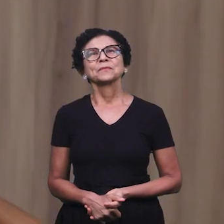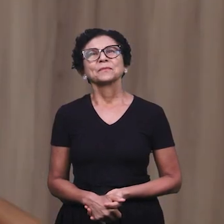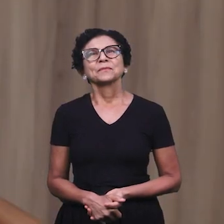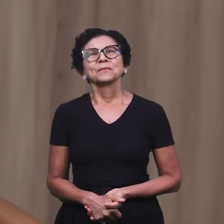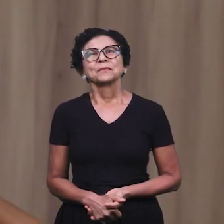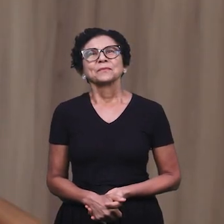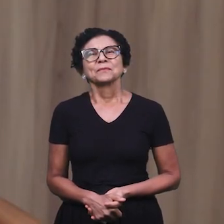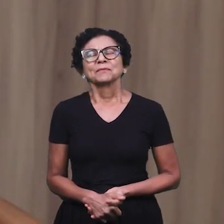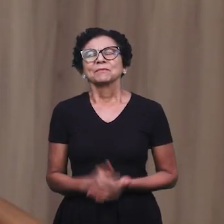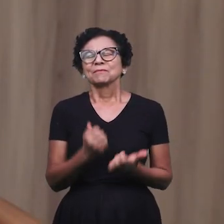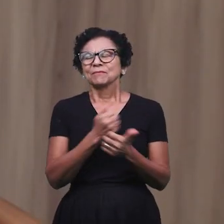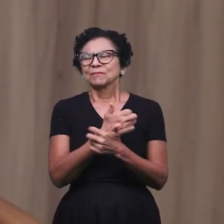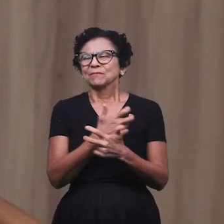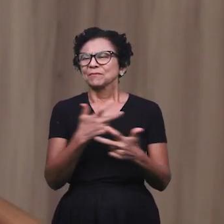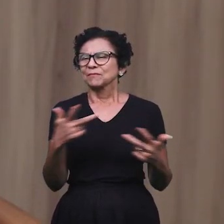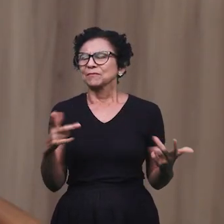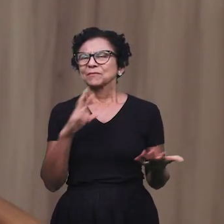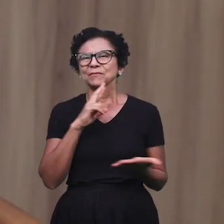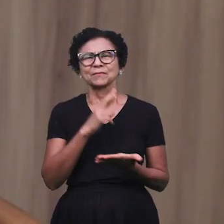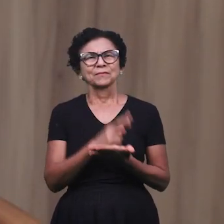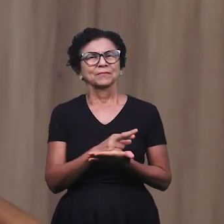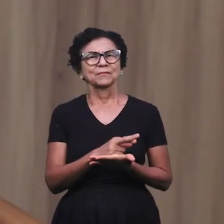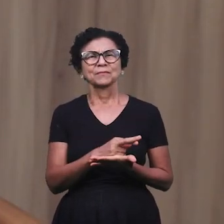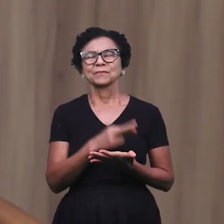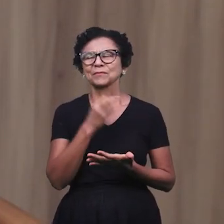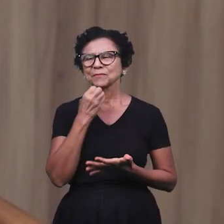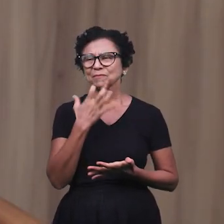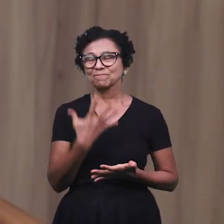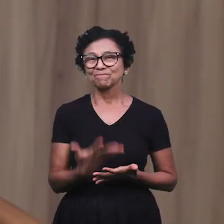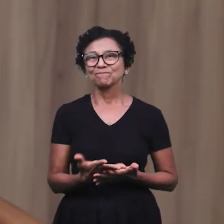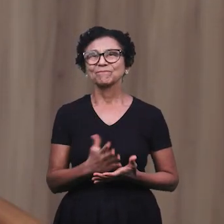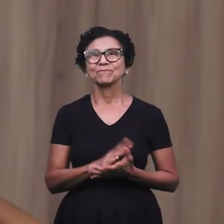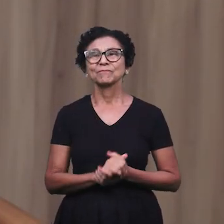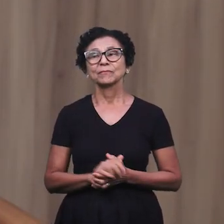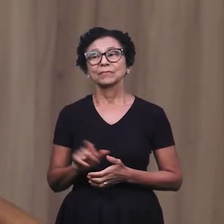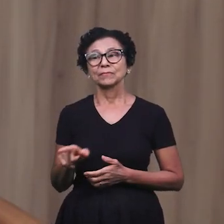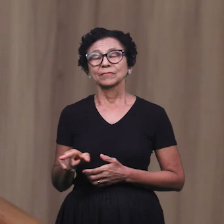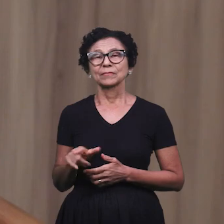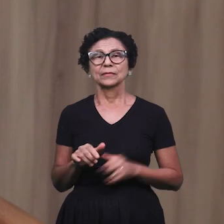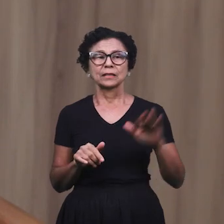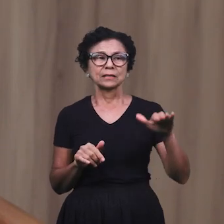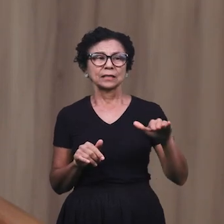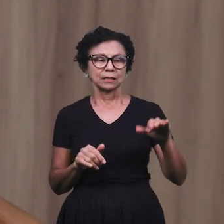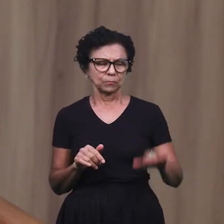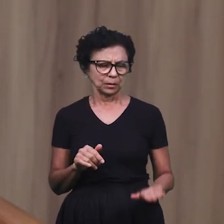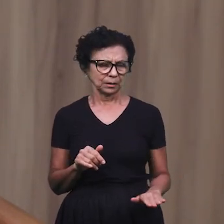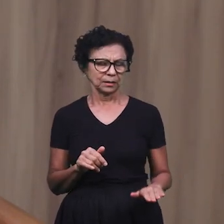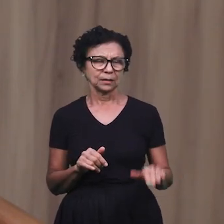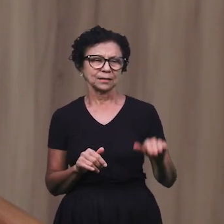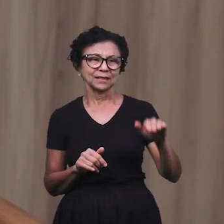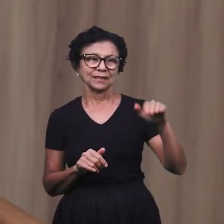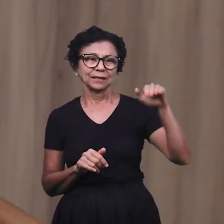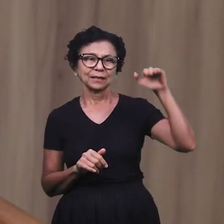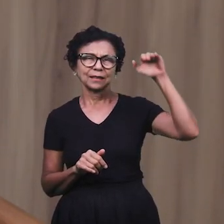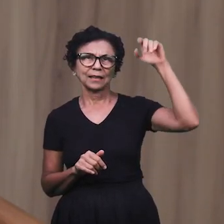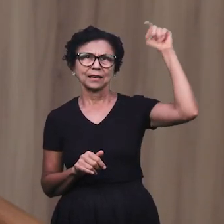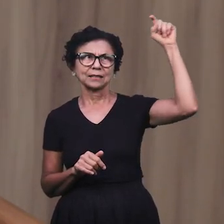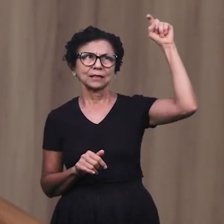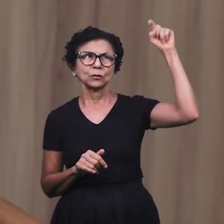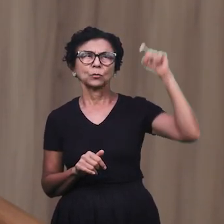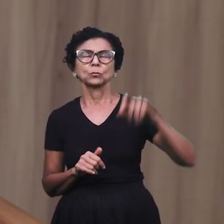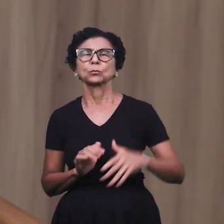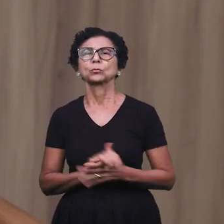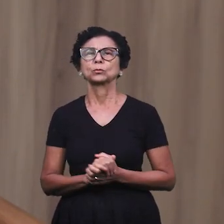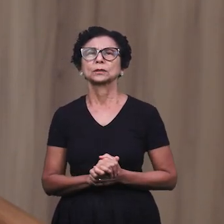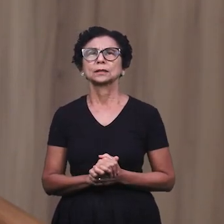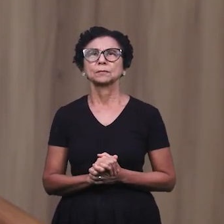São diversos benefícios, né? Um dos benefícios, como eu falei, na vida adulta, essa criança, ela cresce muito com uma base muito